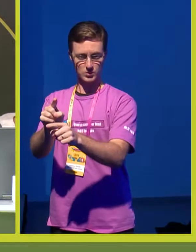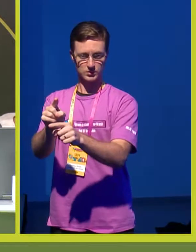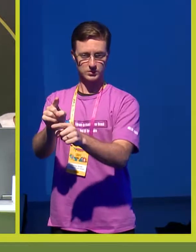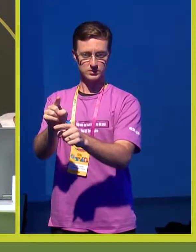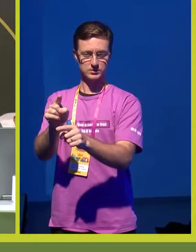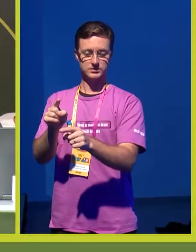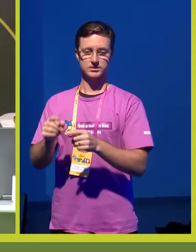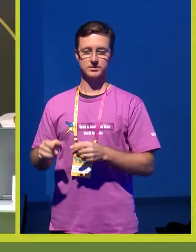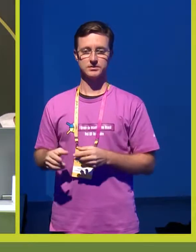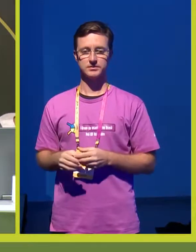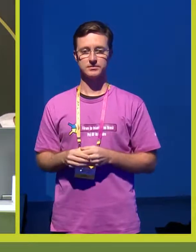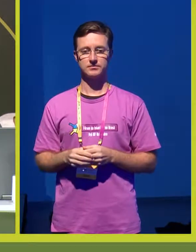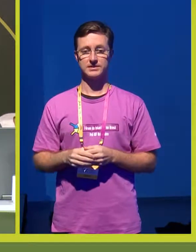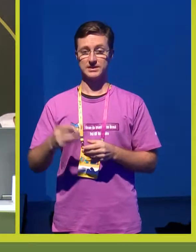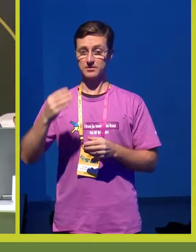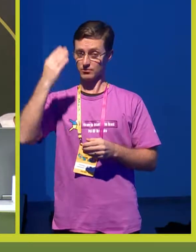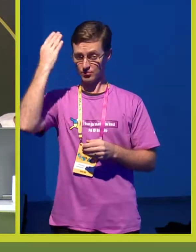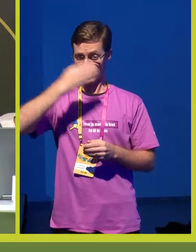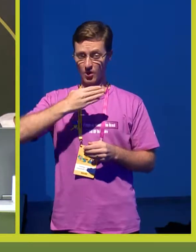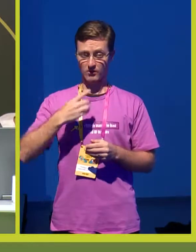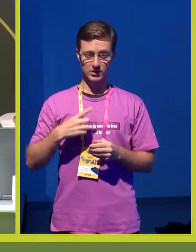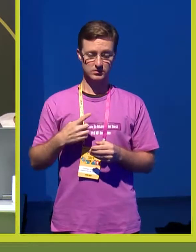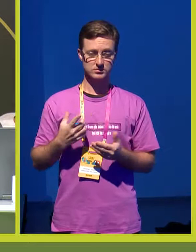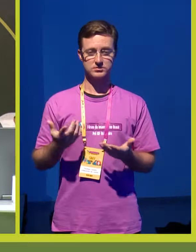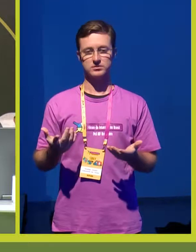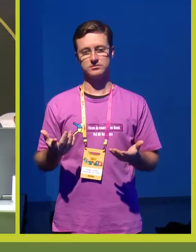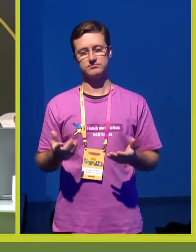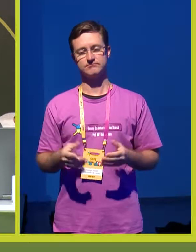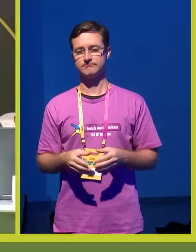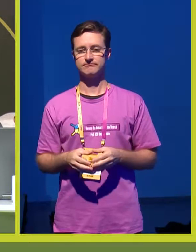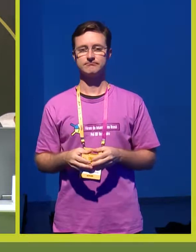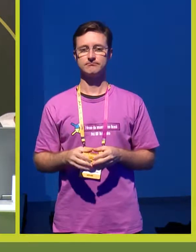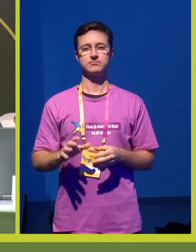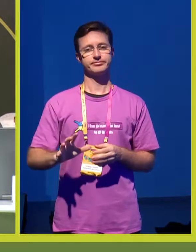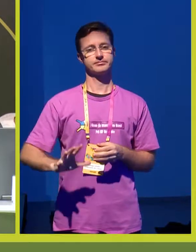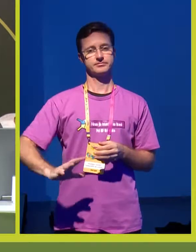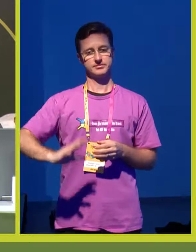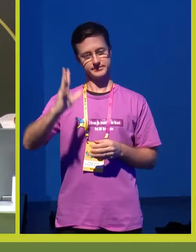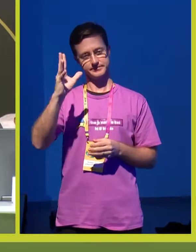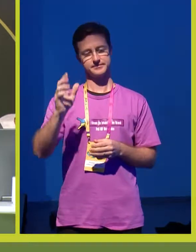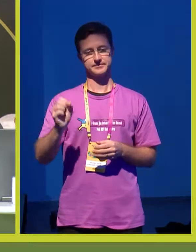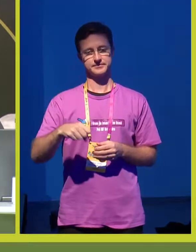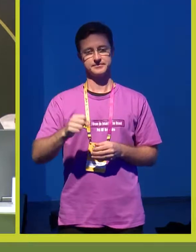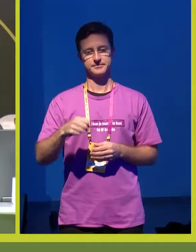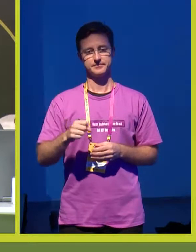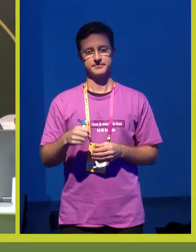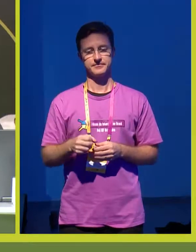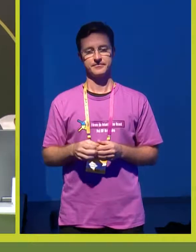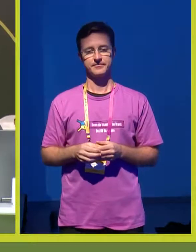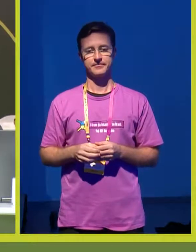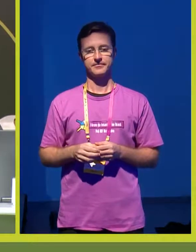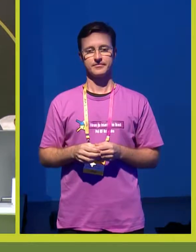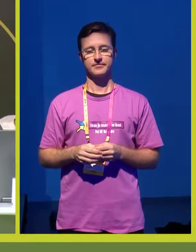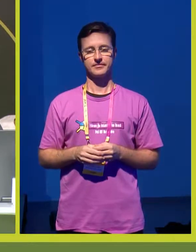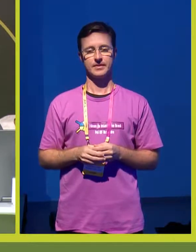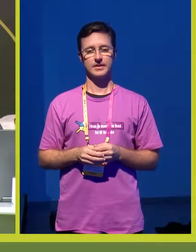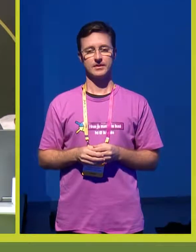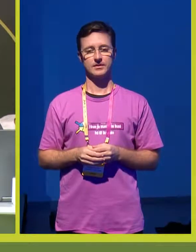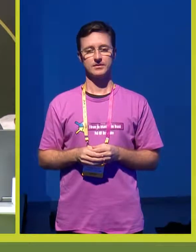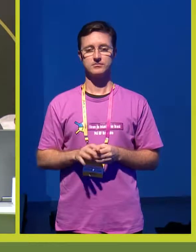principalmente para a produção de prova. Isso acontece, sim, e o impacto das novas TICs é muito grande,